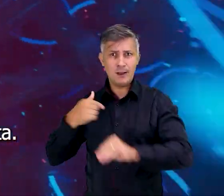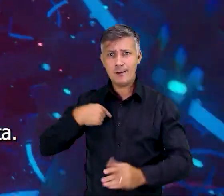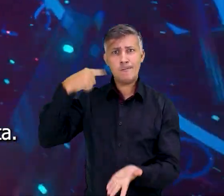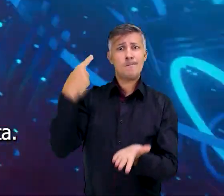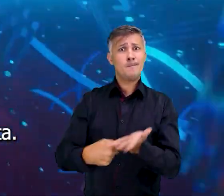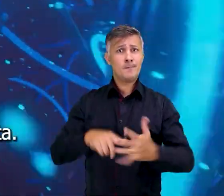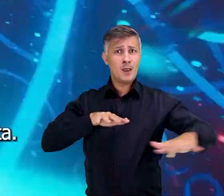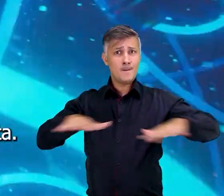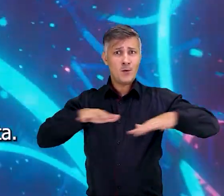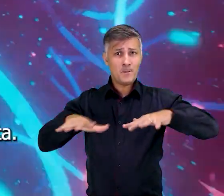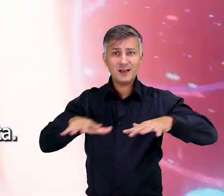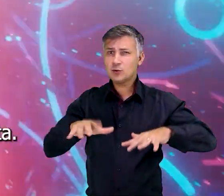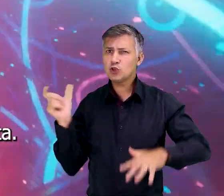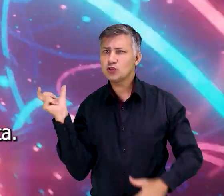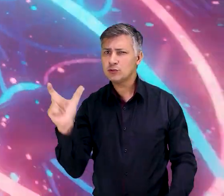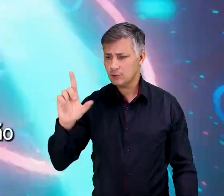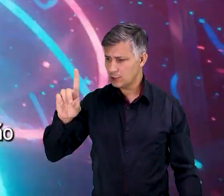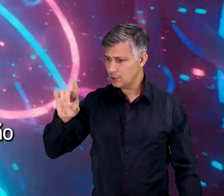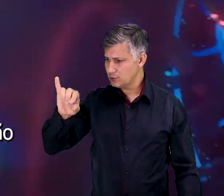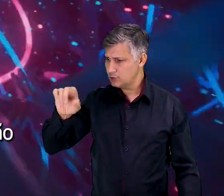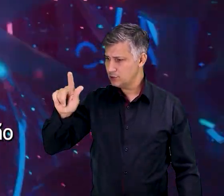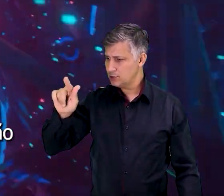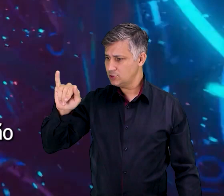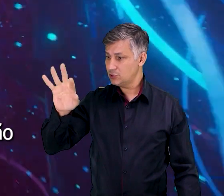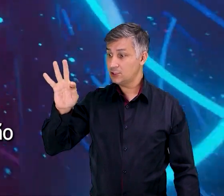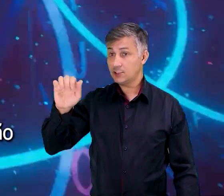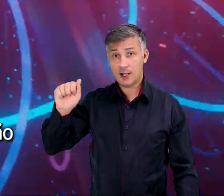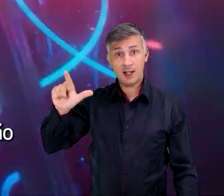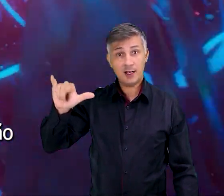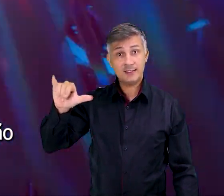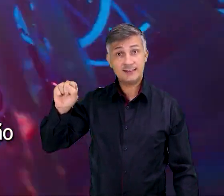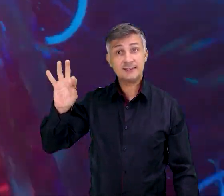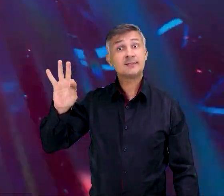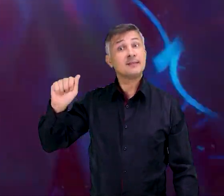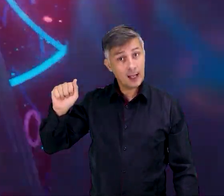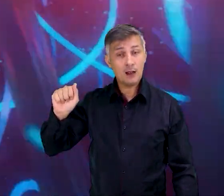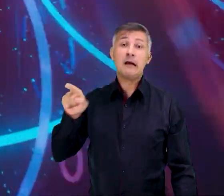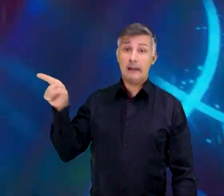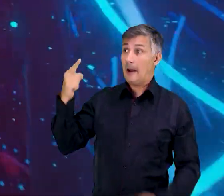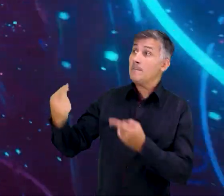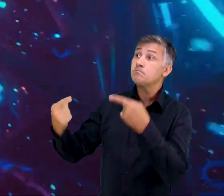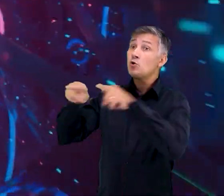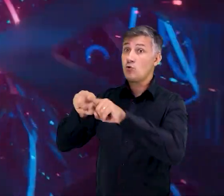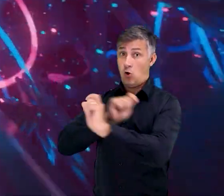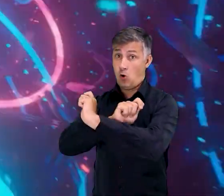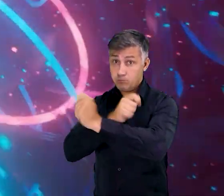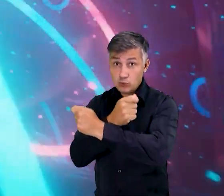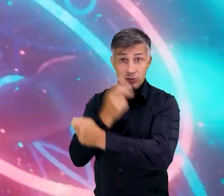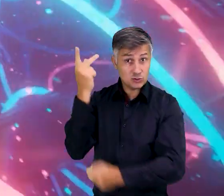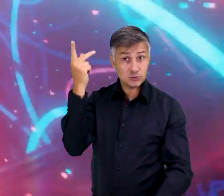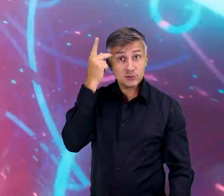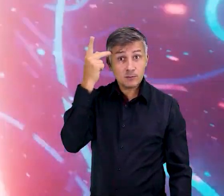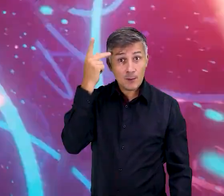passo para a definição do movimento digitalista. E com o acolhimento e apoio da instituição que abrigou o modernismo brasileiro, a PUC